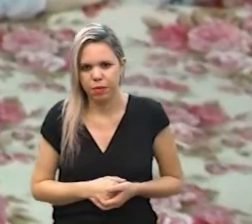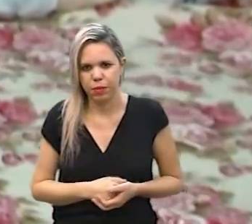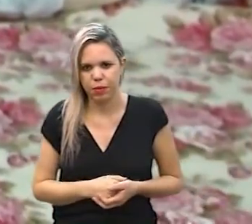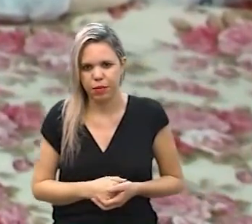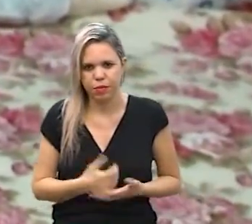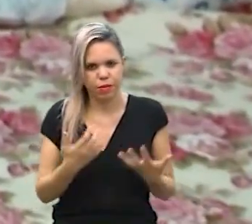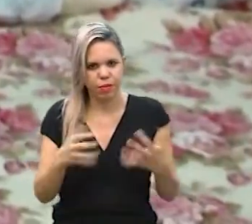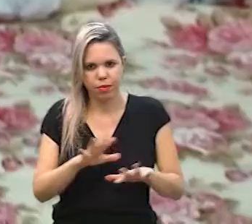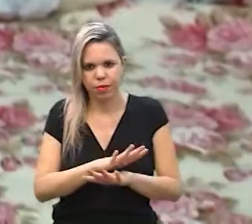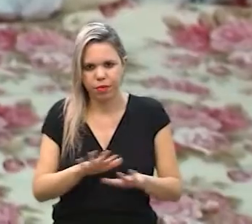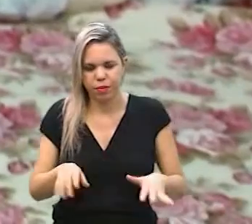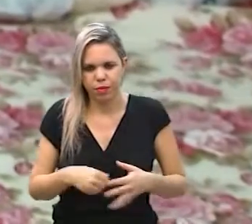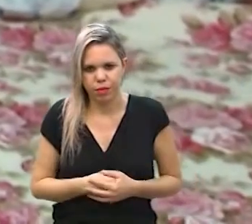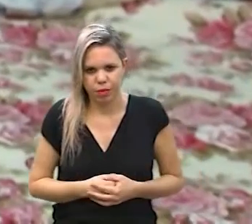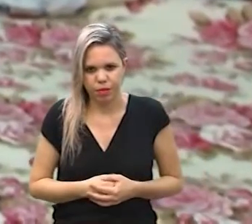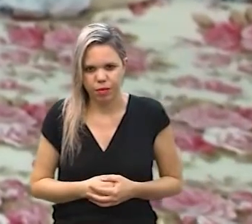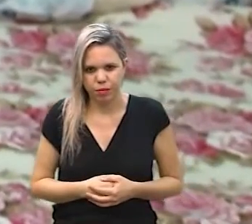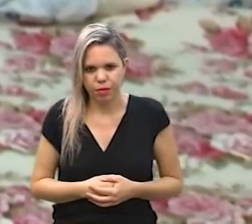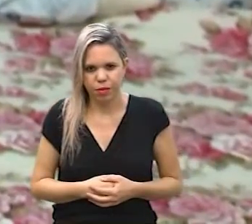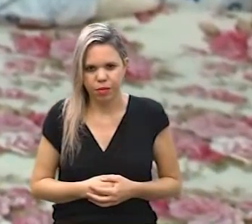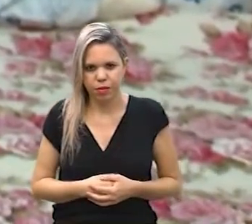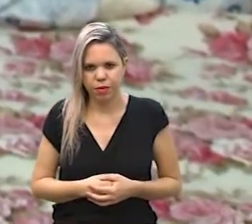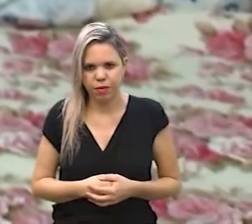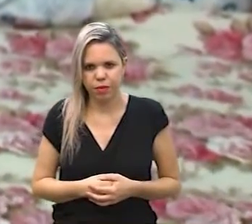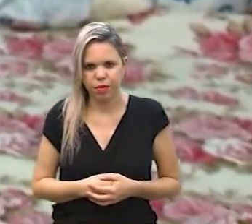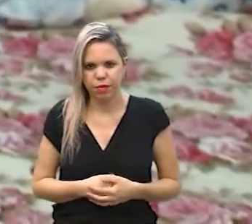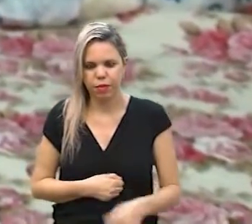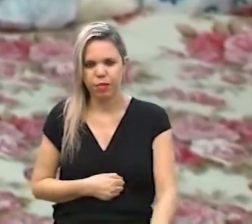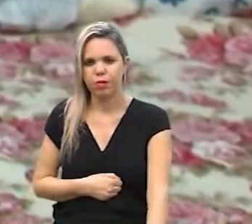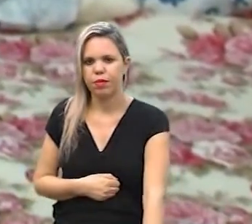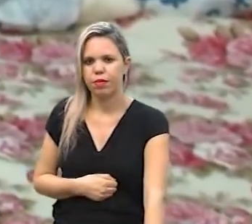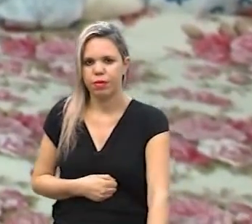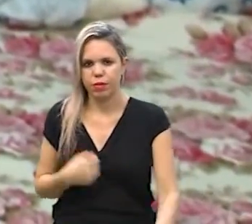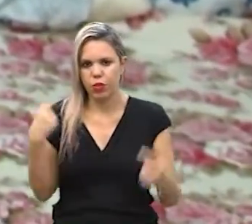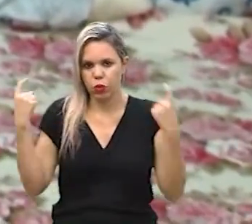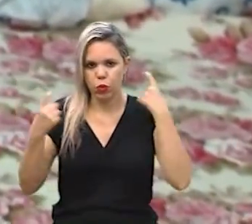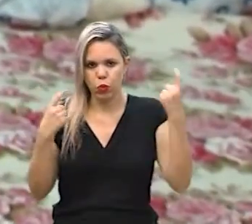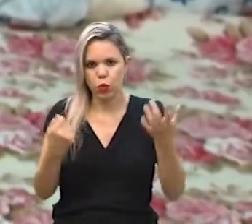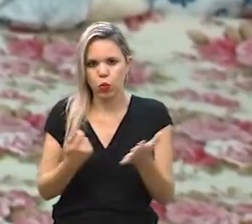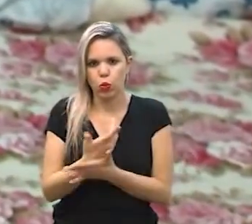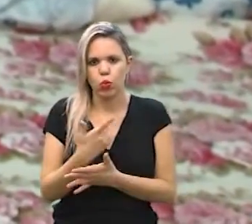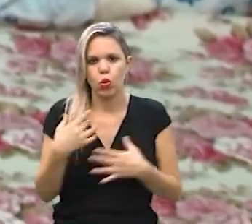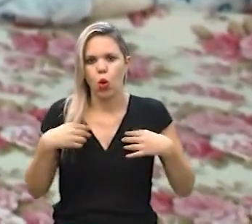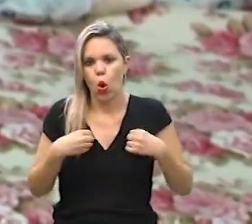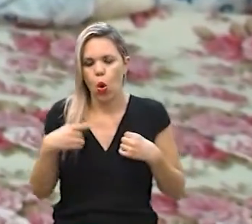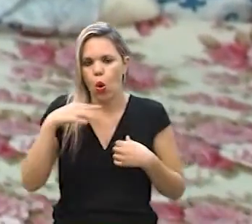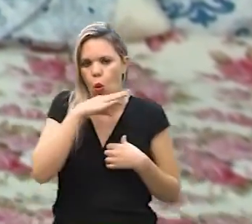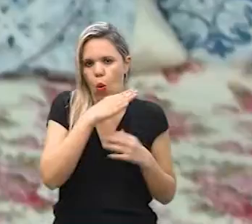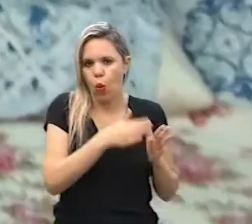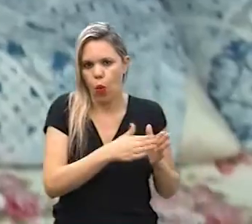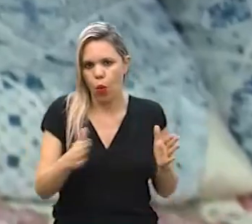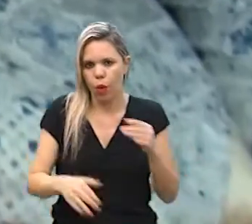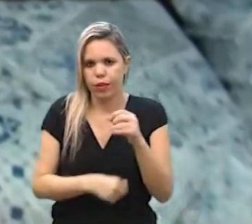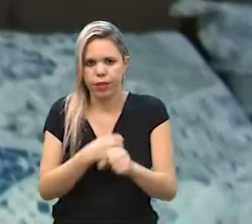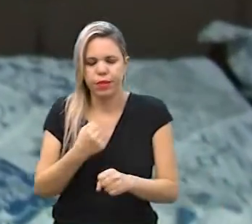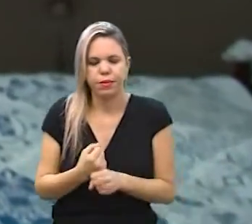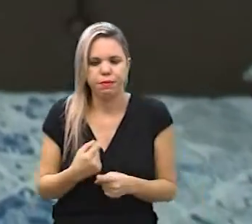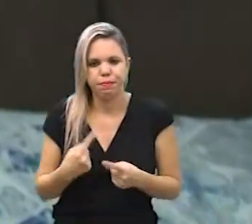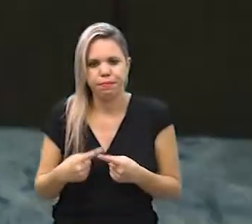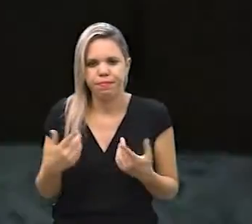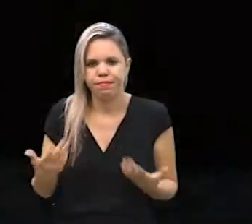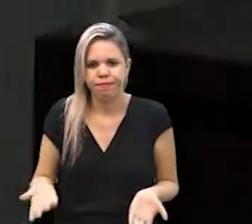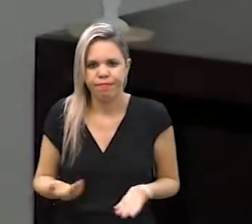Já não quero. Oi, tá bom, tudo bem. A gente se preocupou em comprar roupas mais quentinhas agora nessa época do ano,